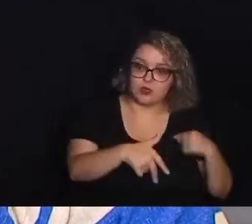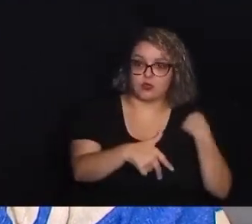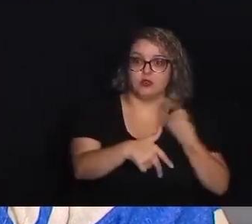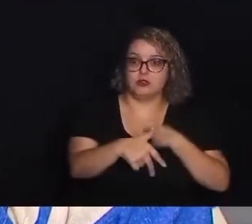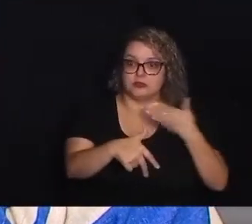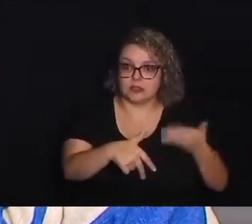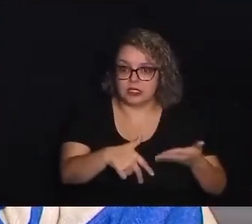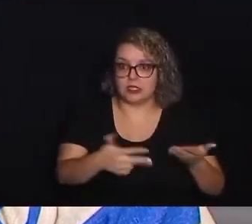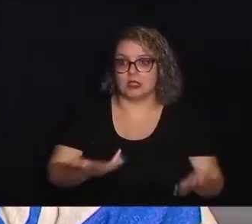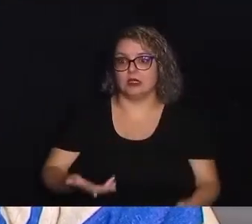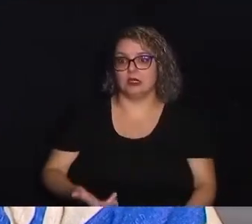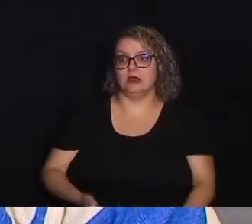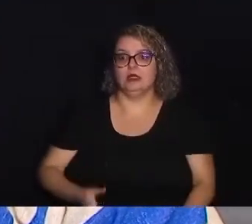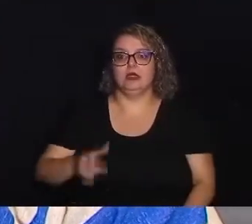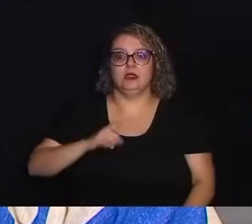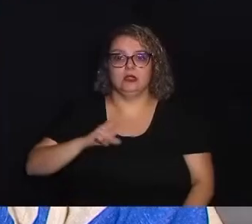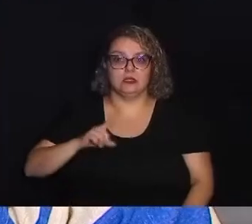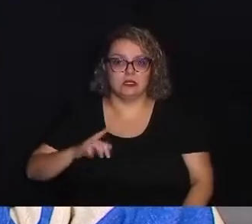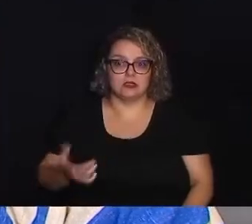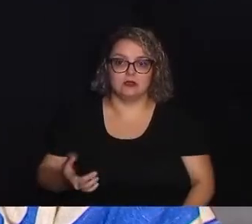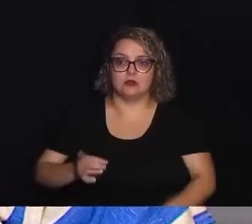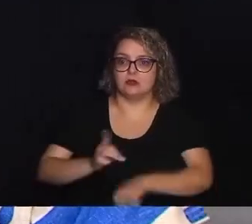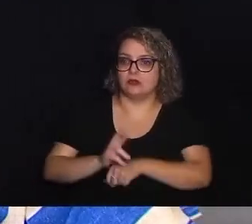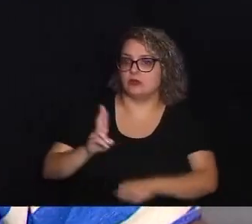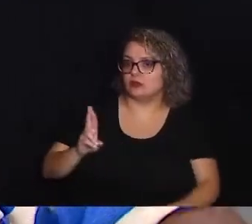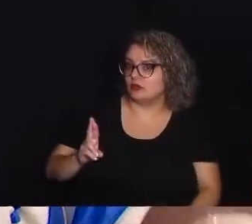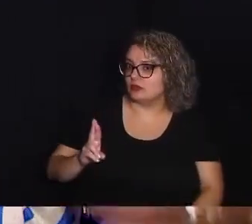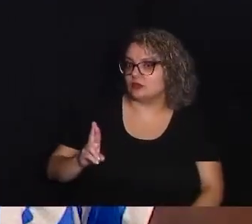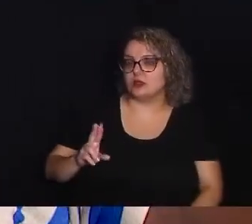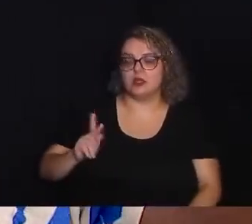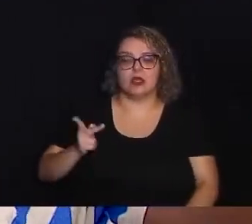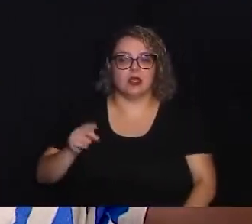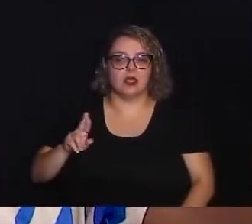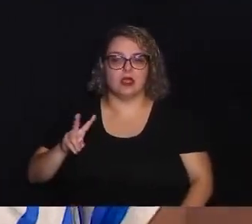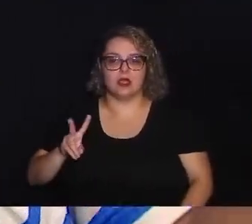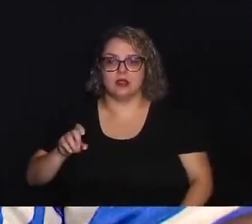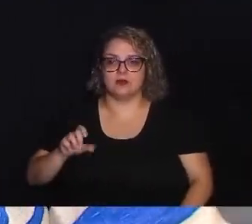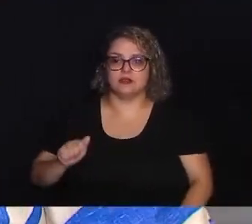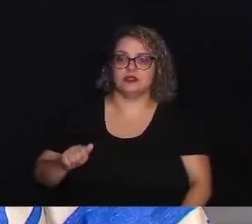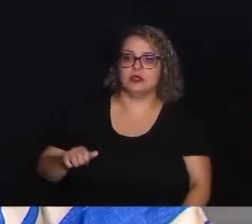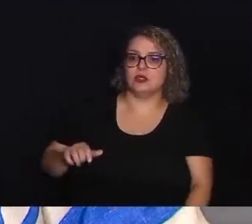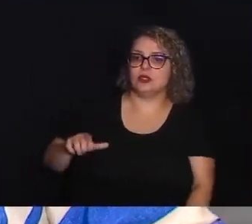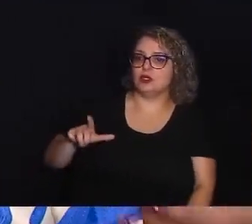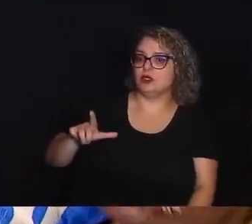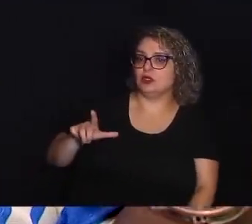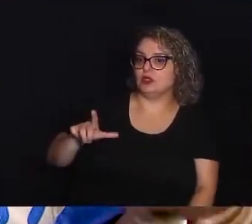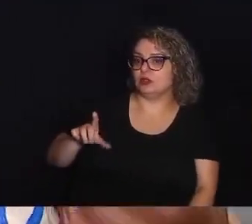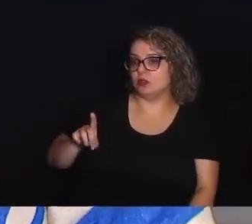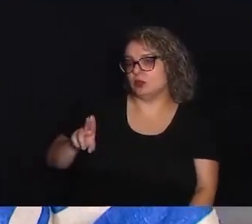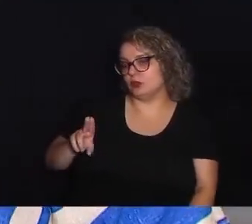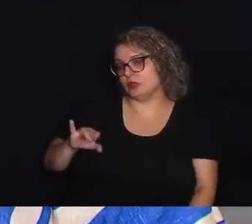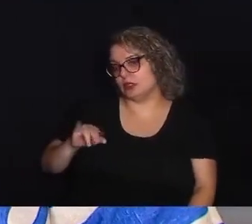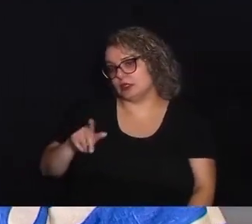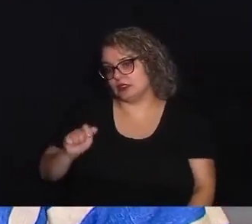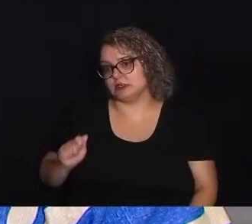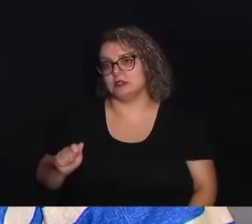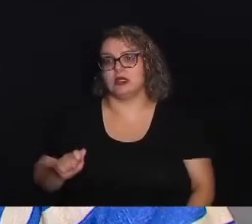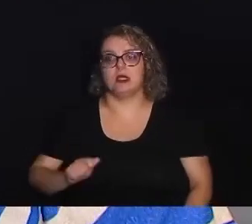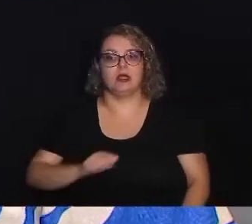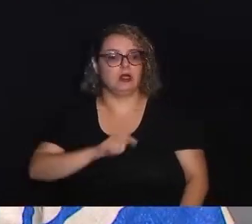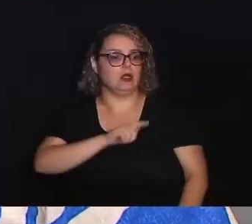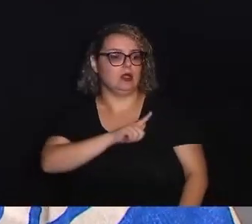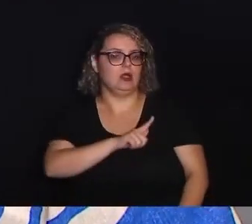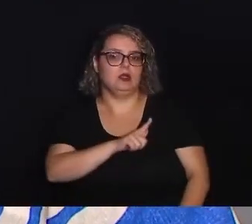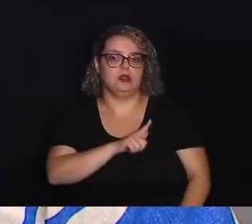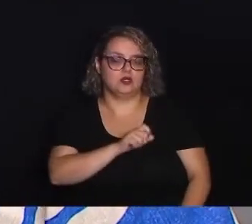então Teófilo Reis que fez doutorado em Harvard Crispim Ângela soligo